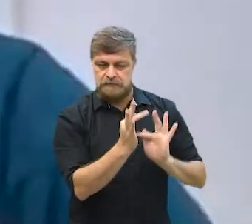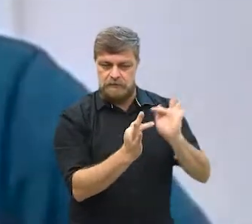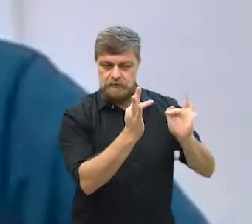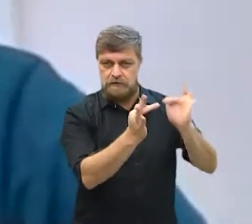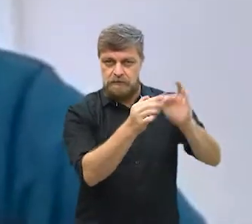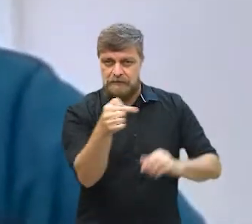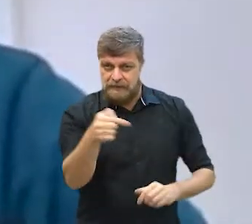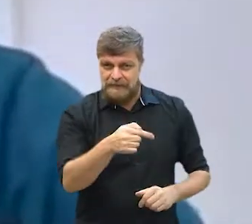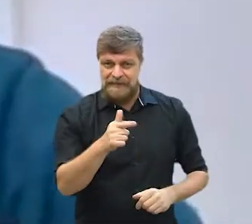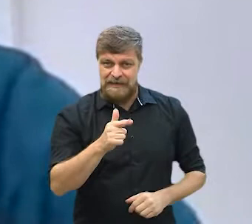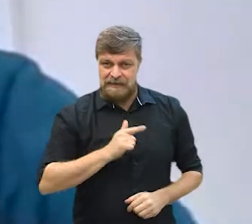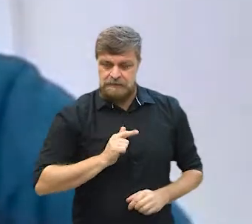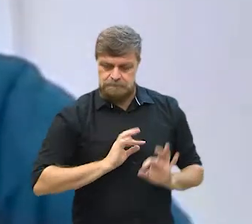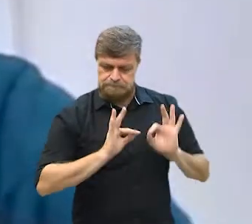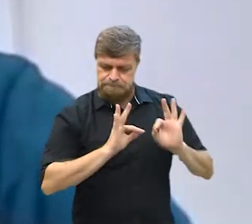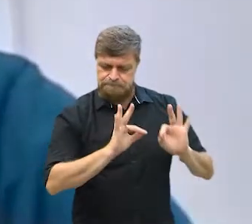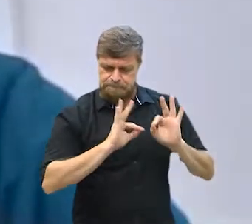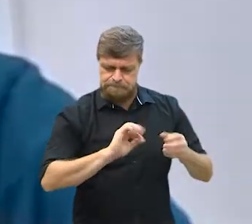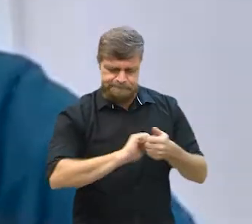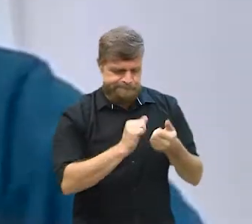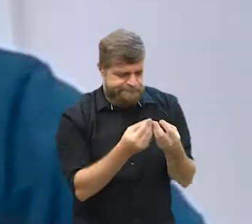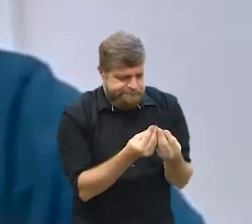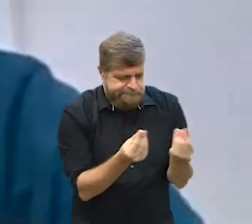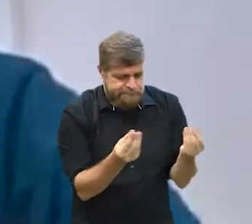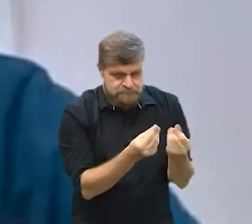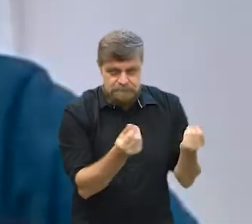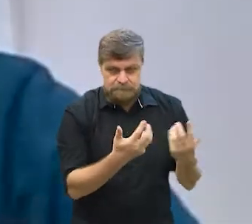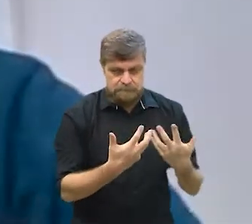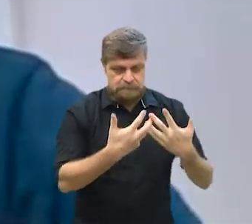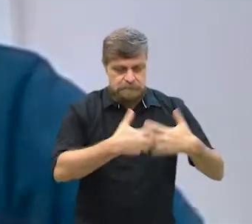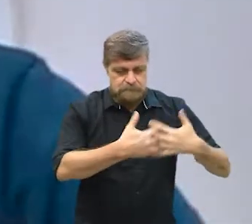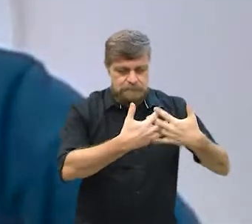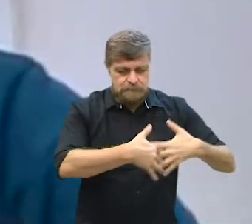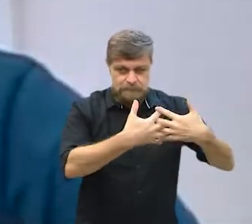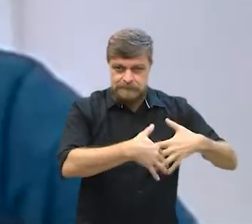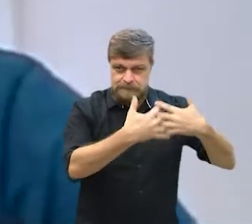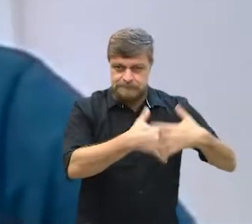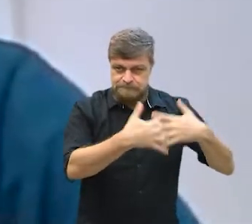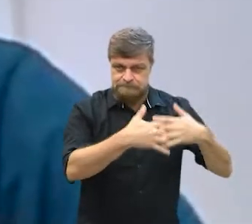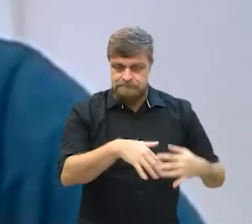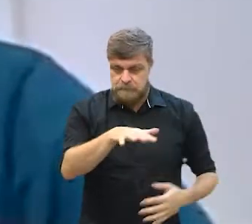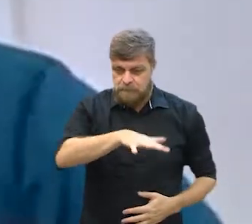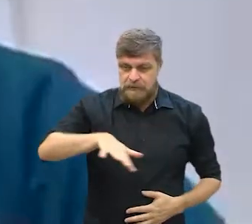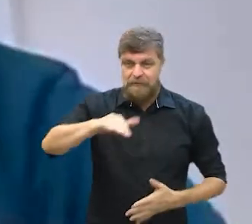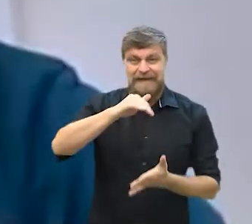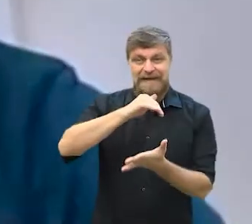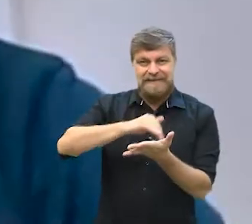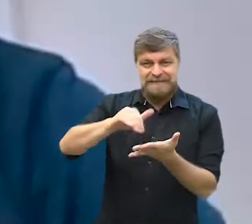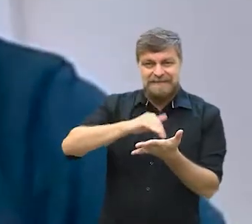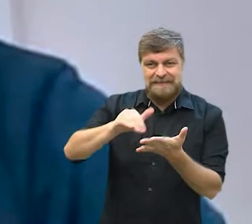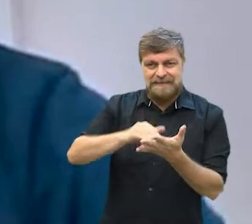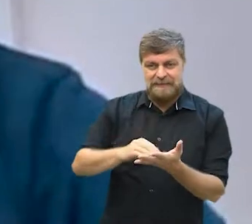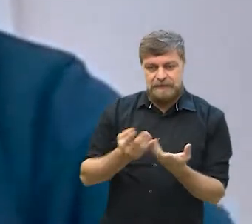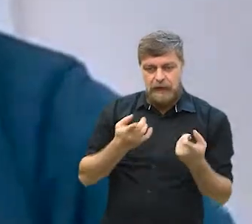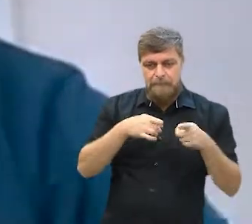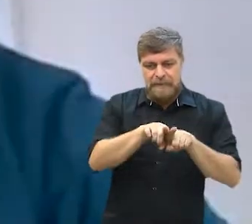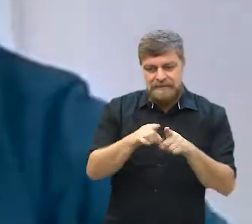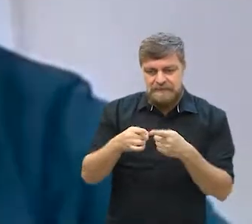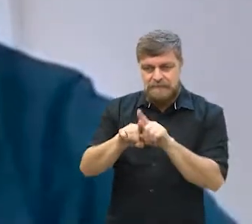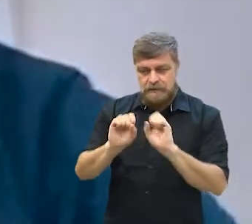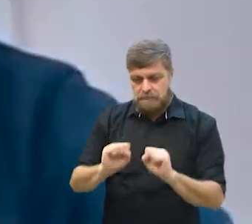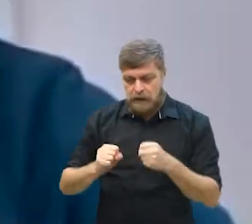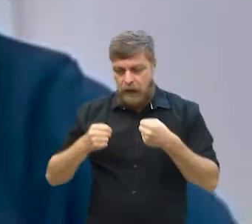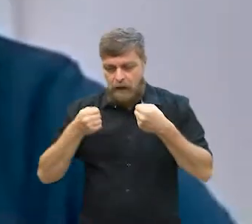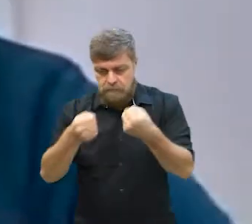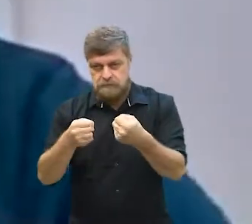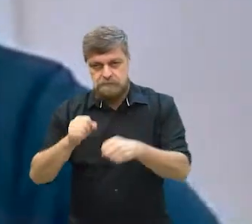tem que estar ali num excelente engajamento, num excelente alinhamento com as demais secretarias, para esse